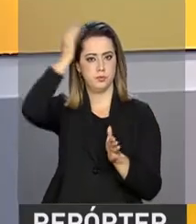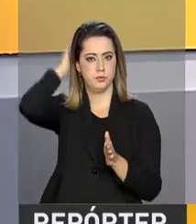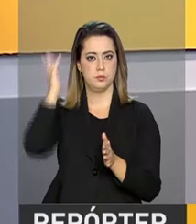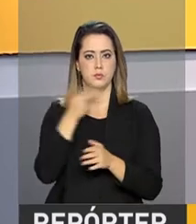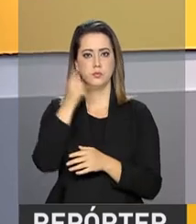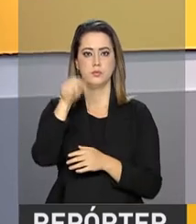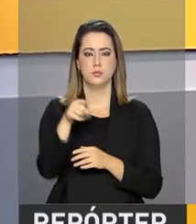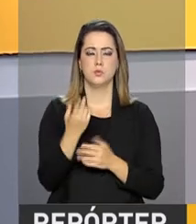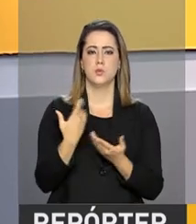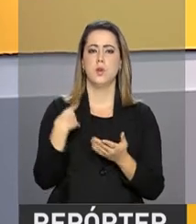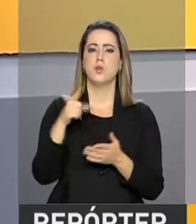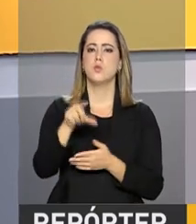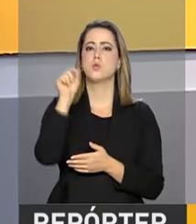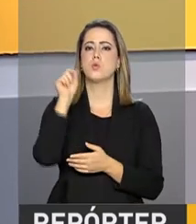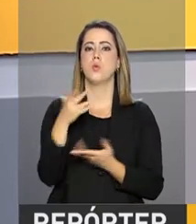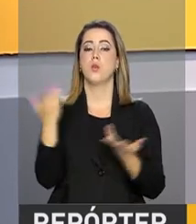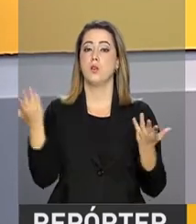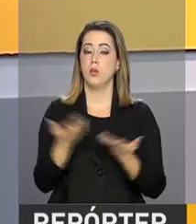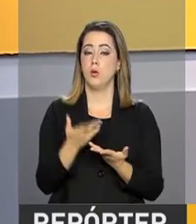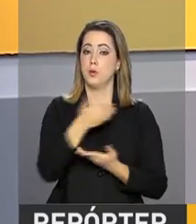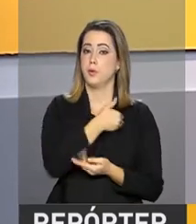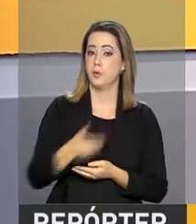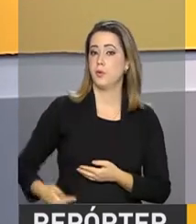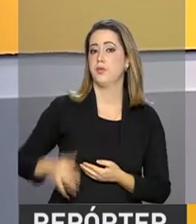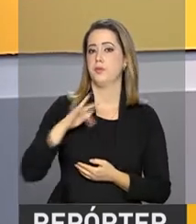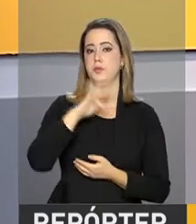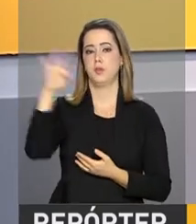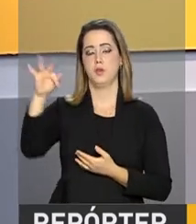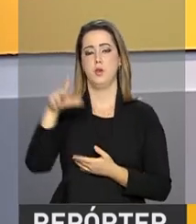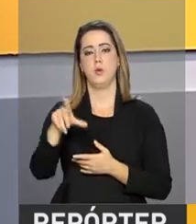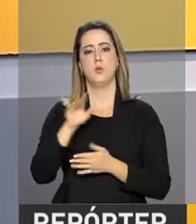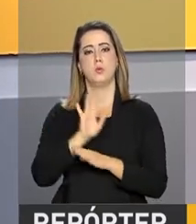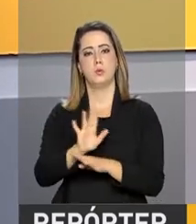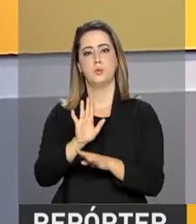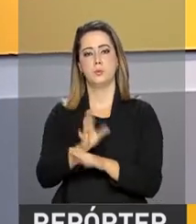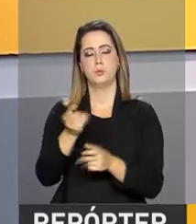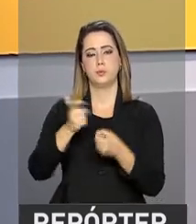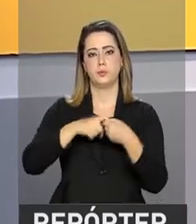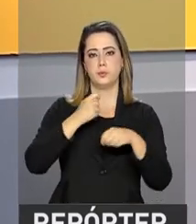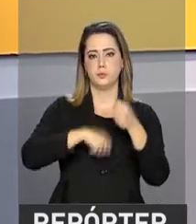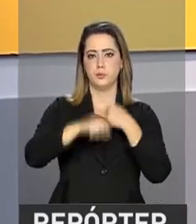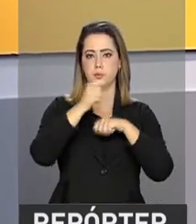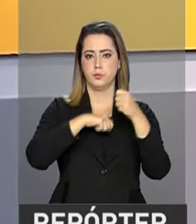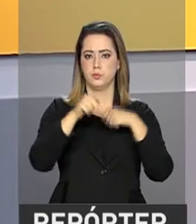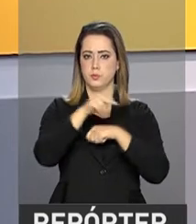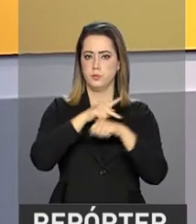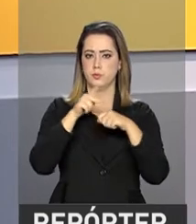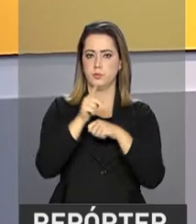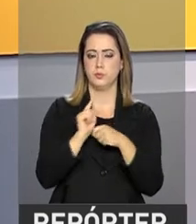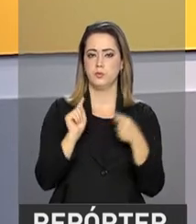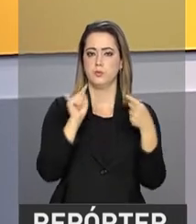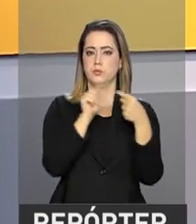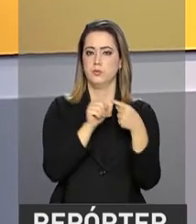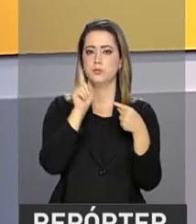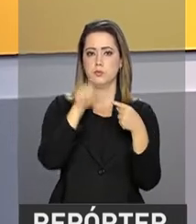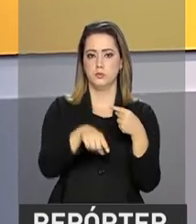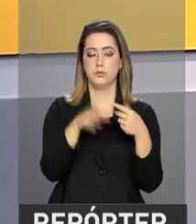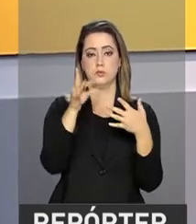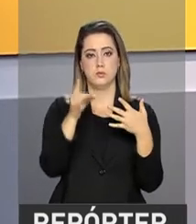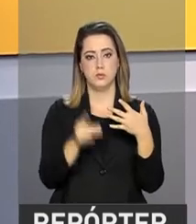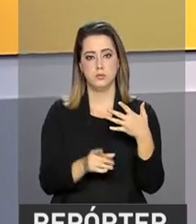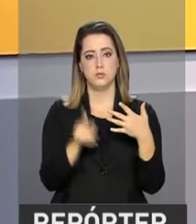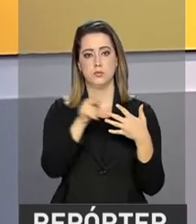michel temer falou sobre as decisões tomadas pelo governo federal que tem contribuído na retomada da economia do país uma das medidas